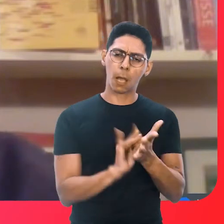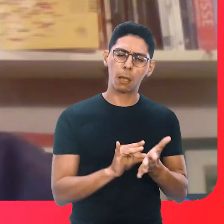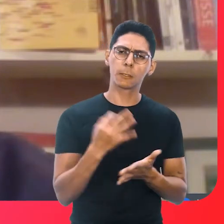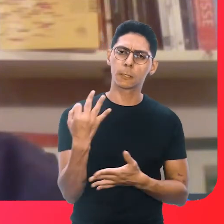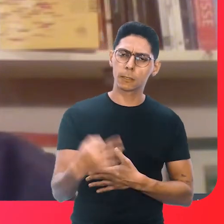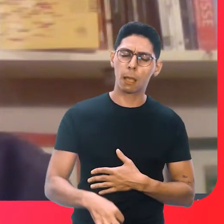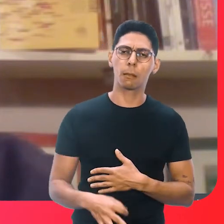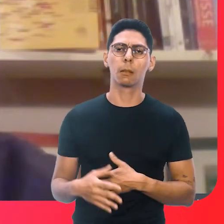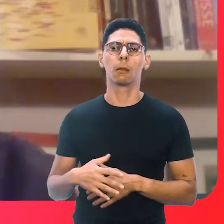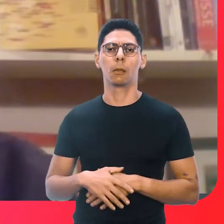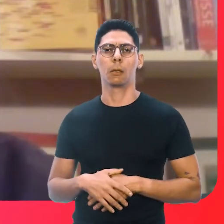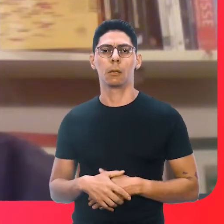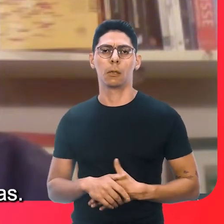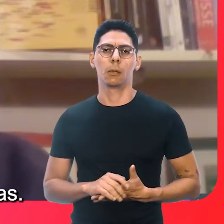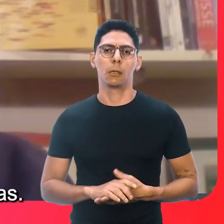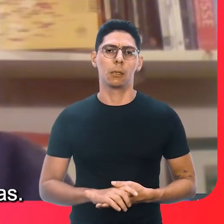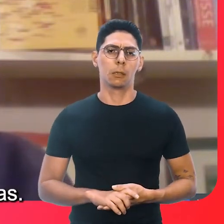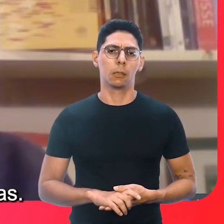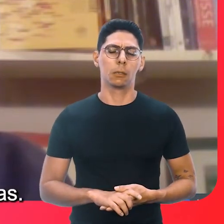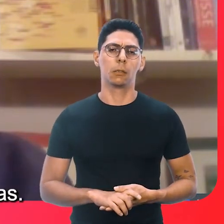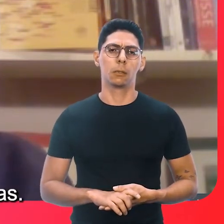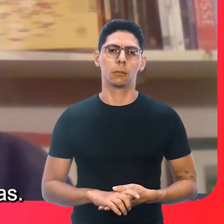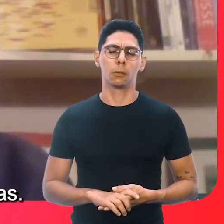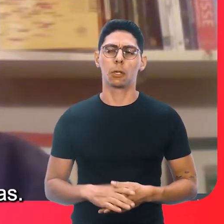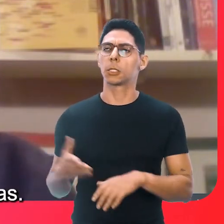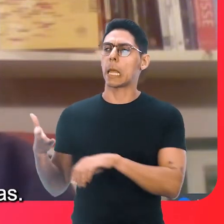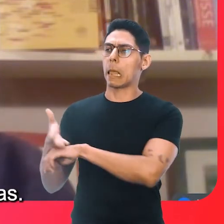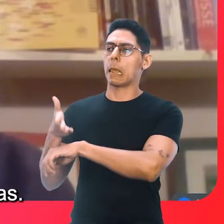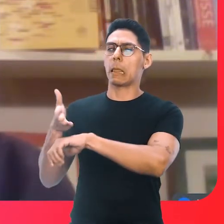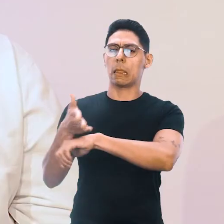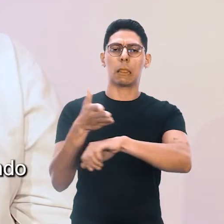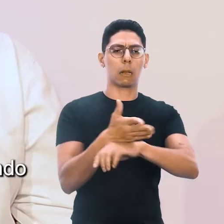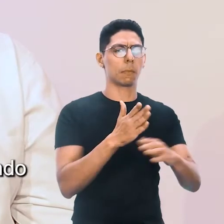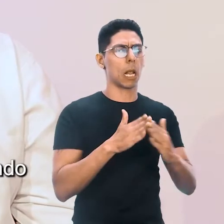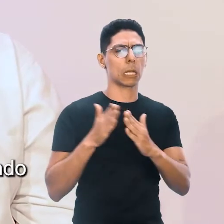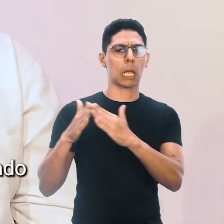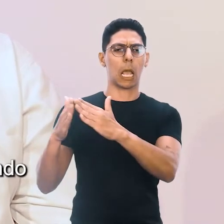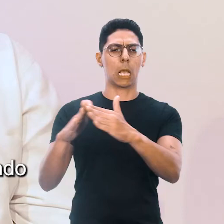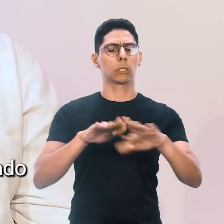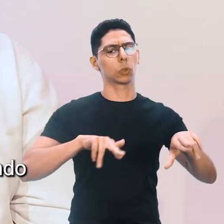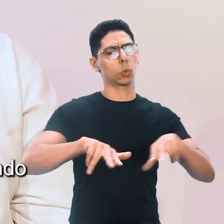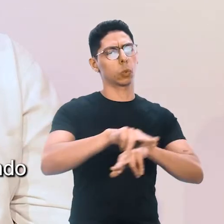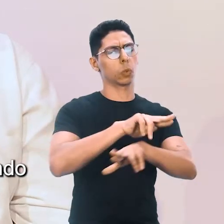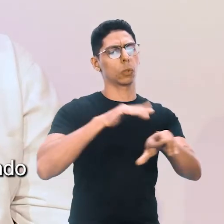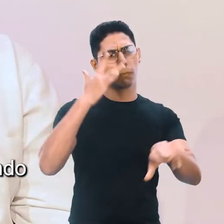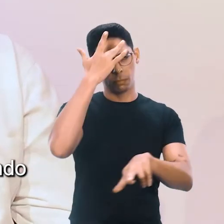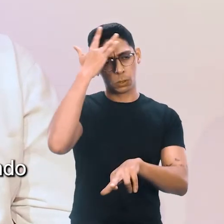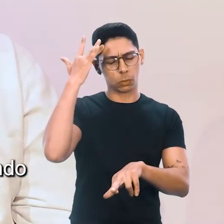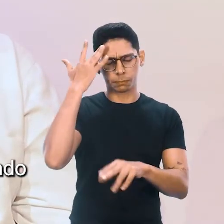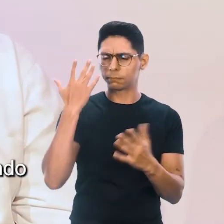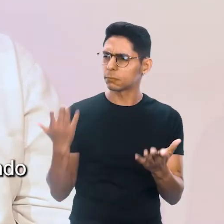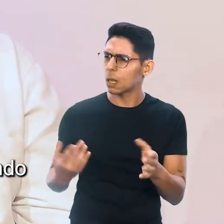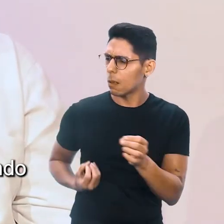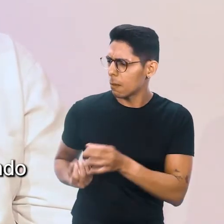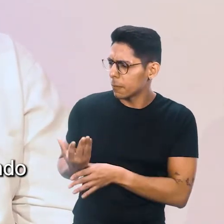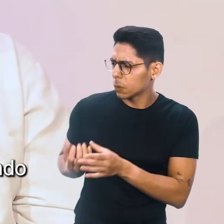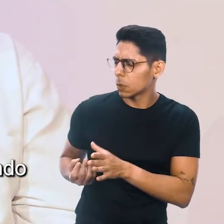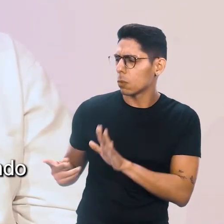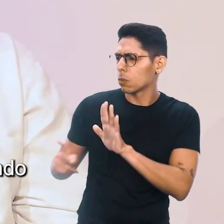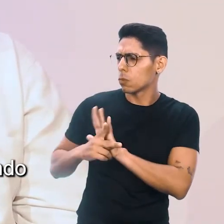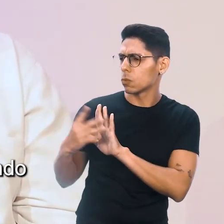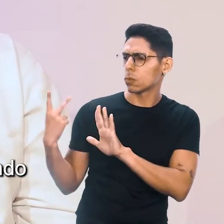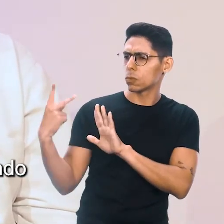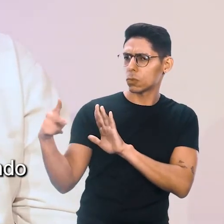em casas de, certamente, milhares e milhares de pessoas. E essa produção era toda sua, Tuca? Você é que definia